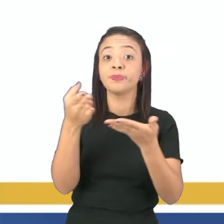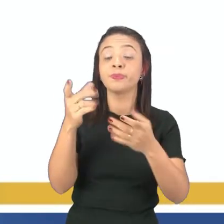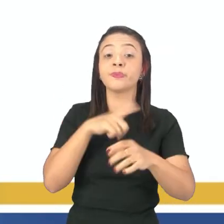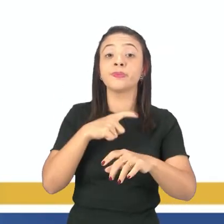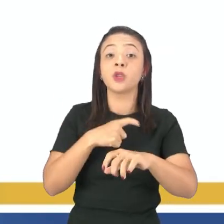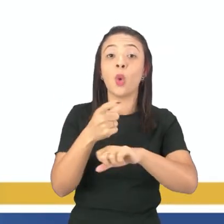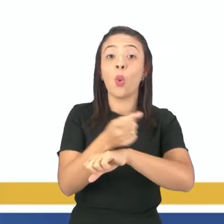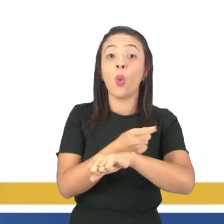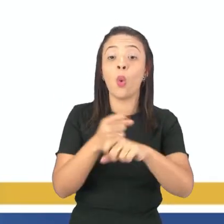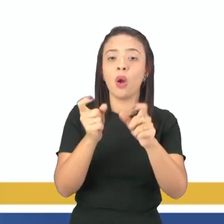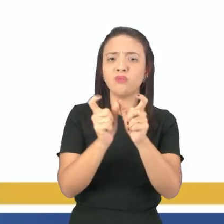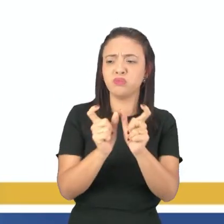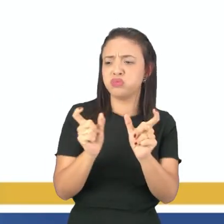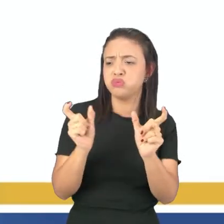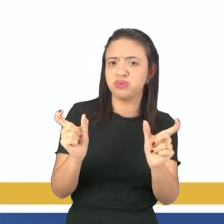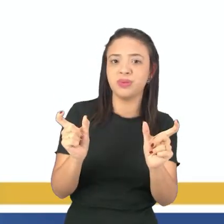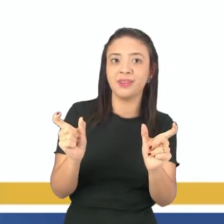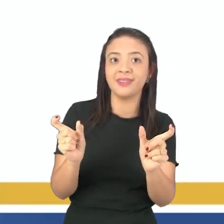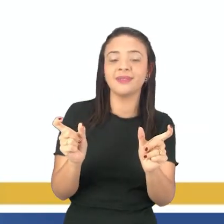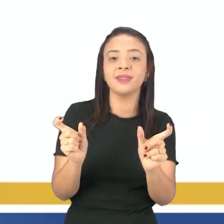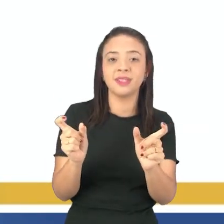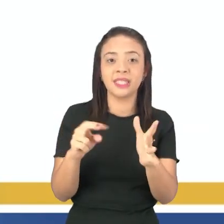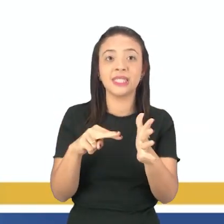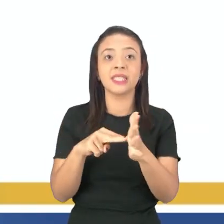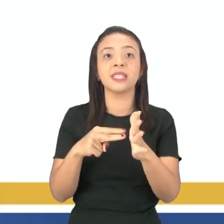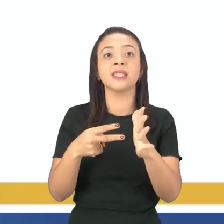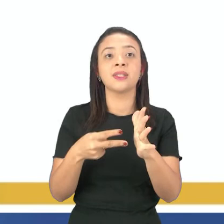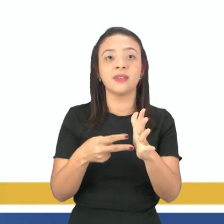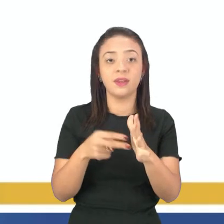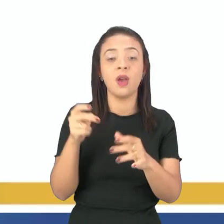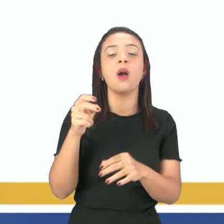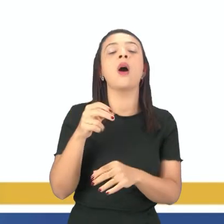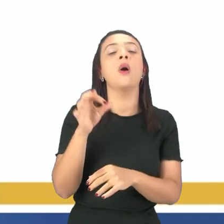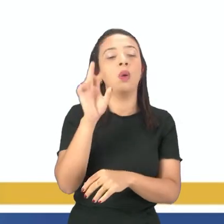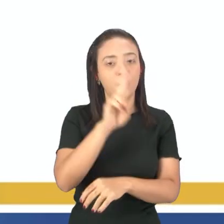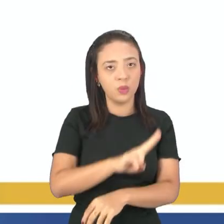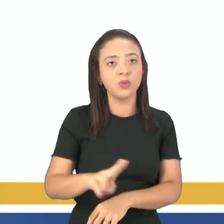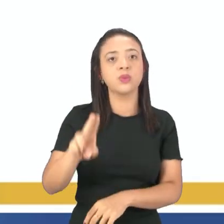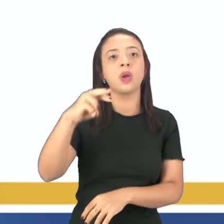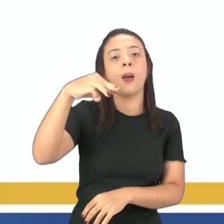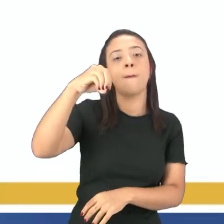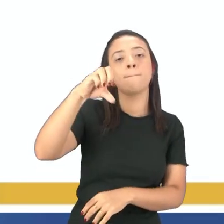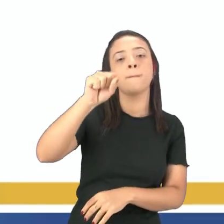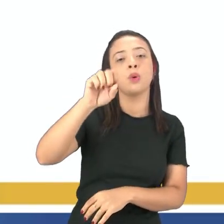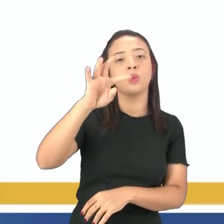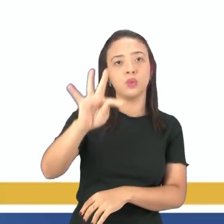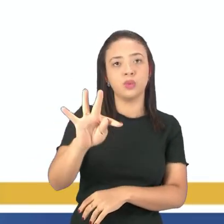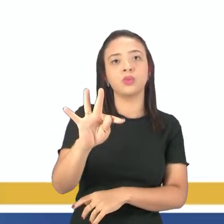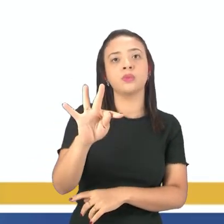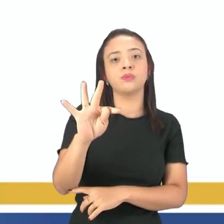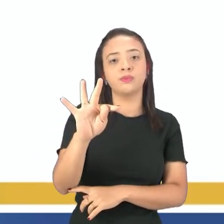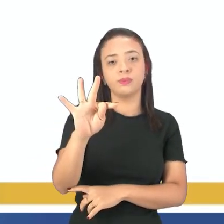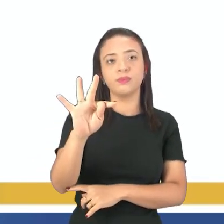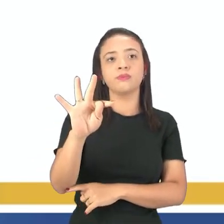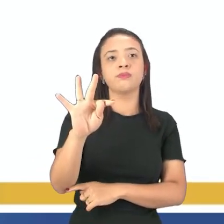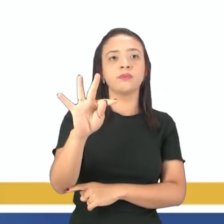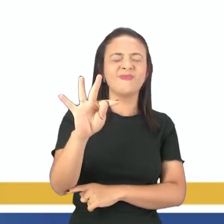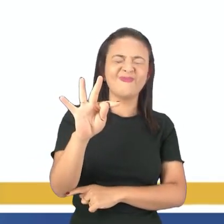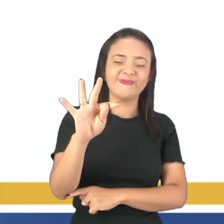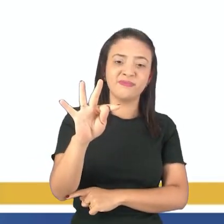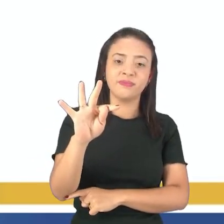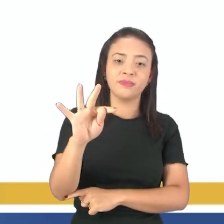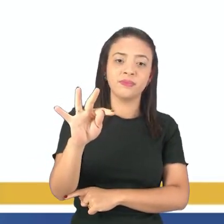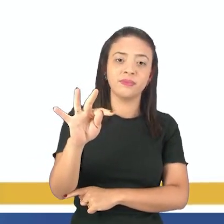adjetivo longo, que é expensive. Aí sim eu vou usar o the most. The most expensive